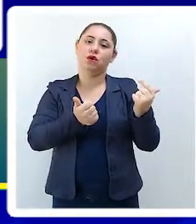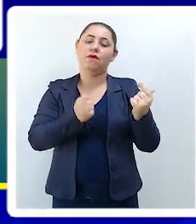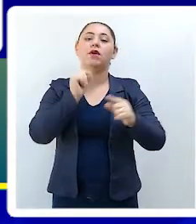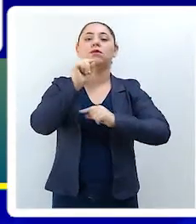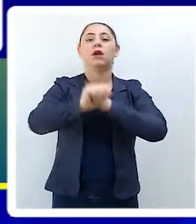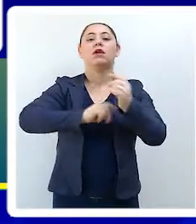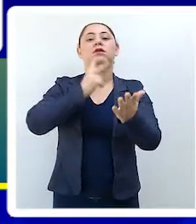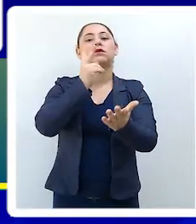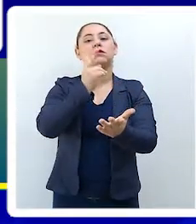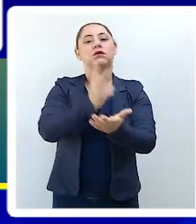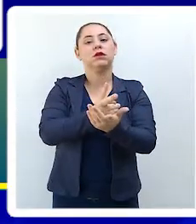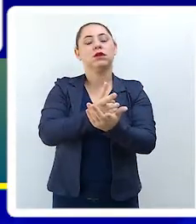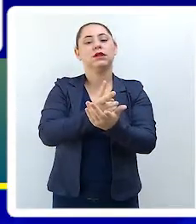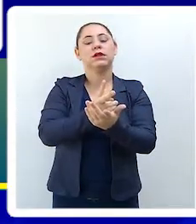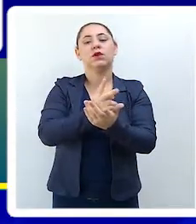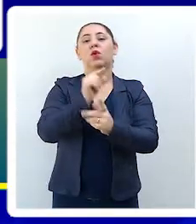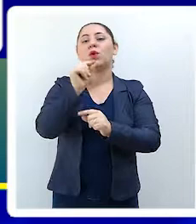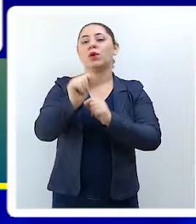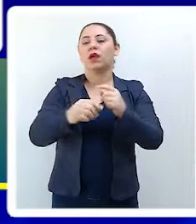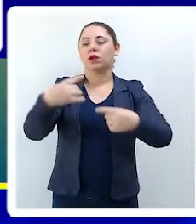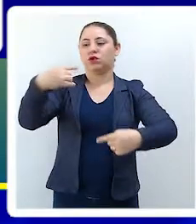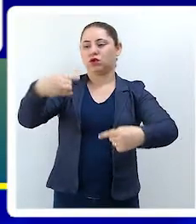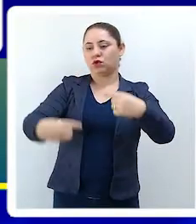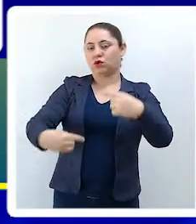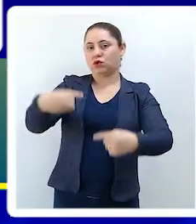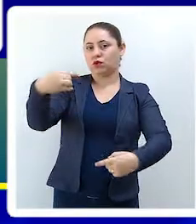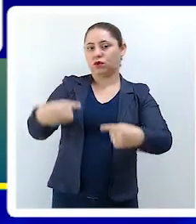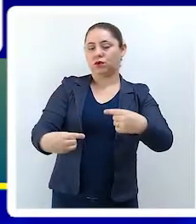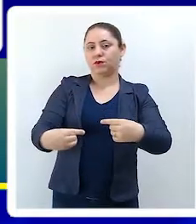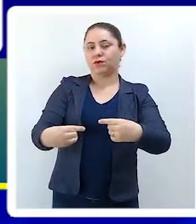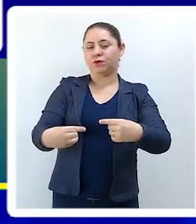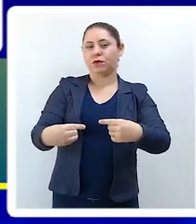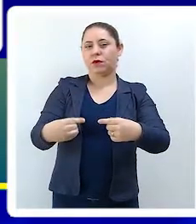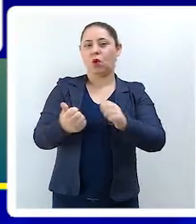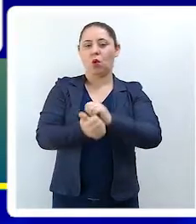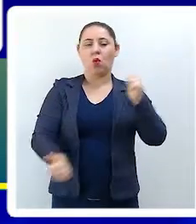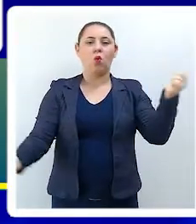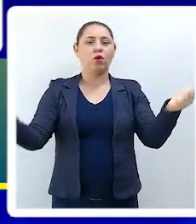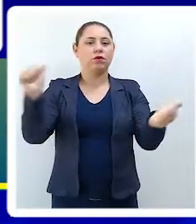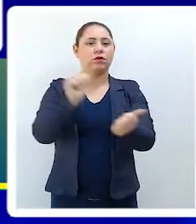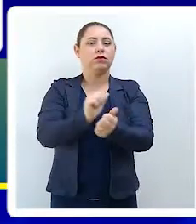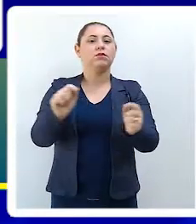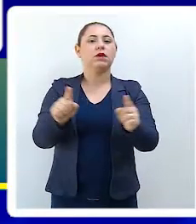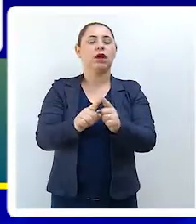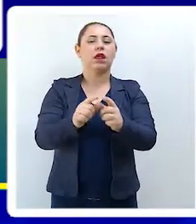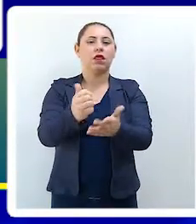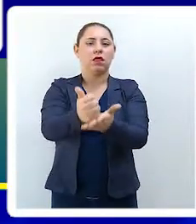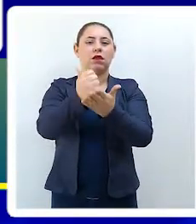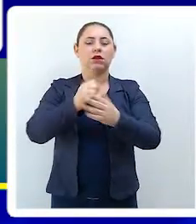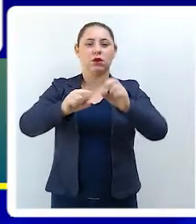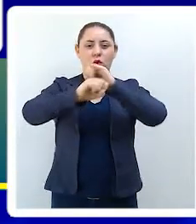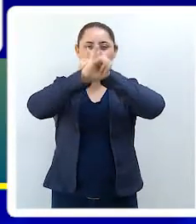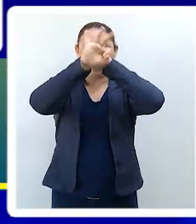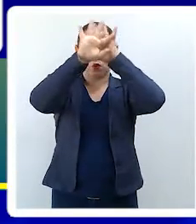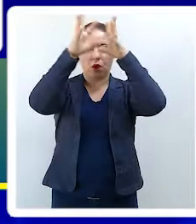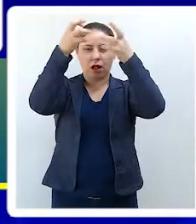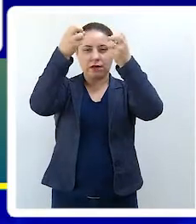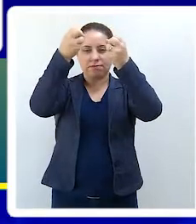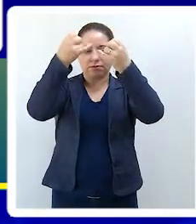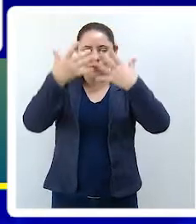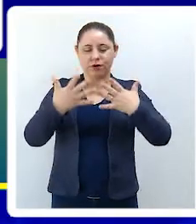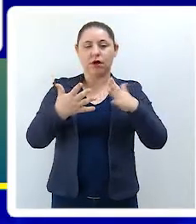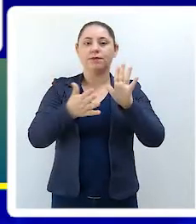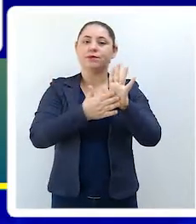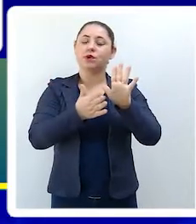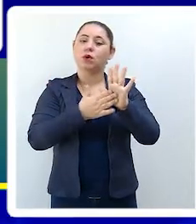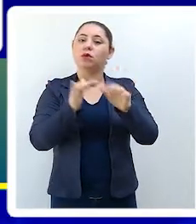meninas, para manter isso sempre em constante debate, em constante atualização, trazer esse esclarecimento